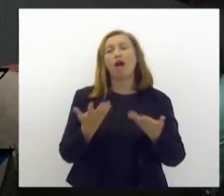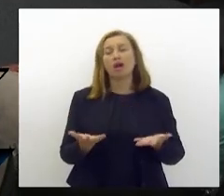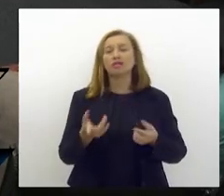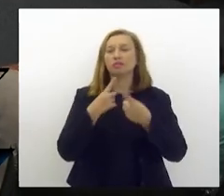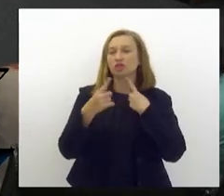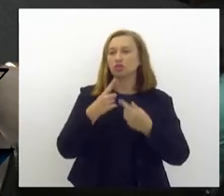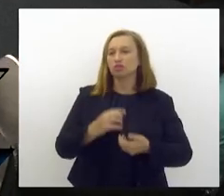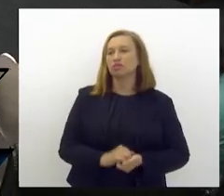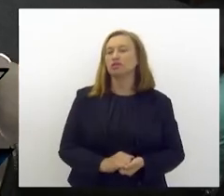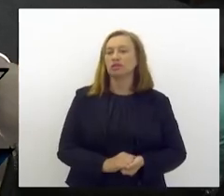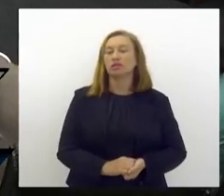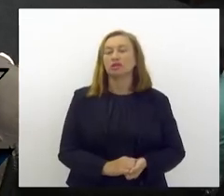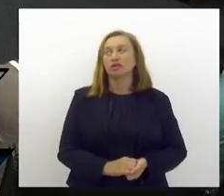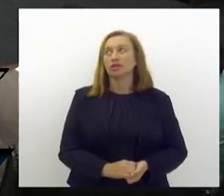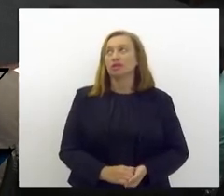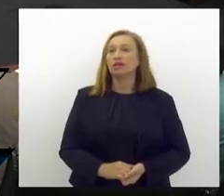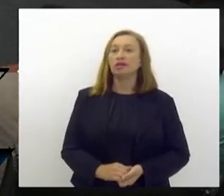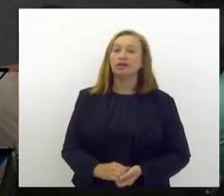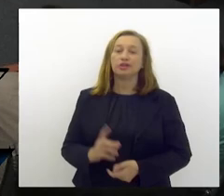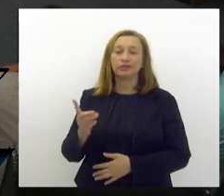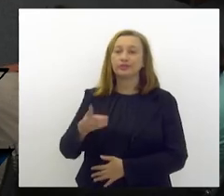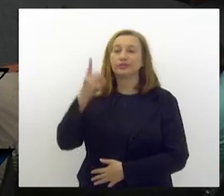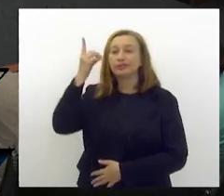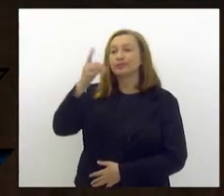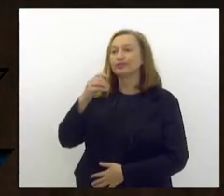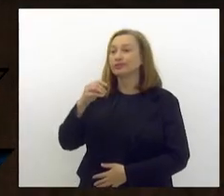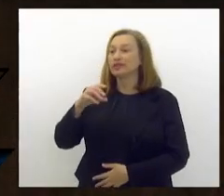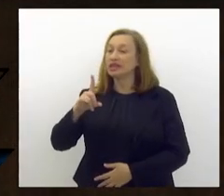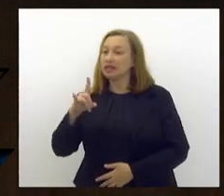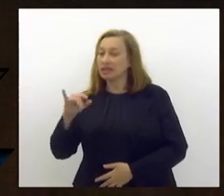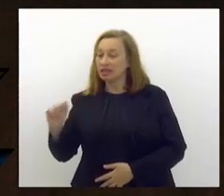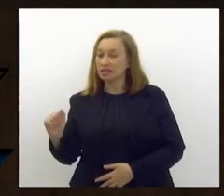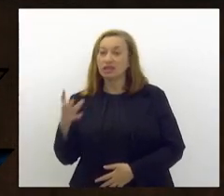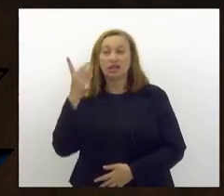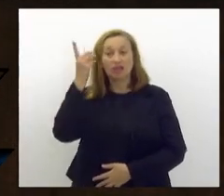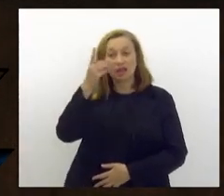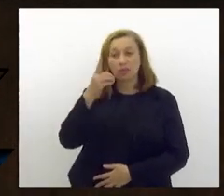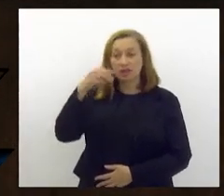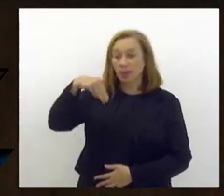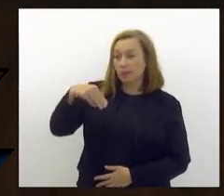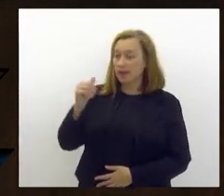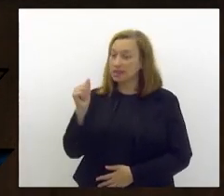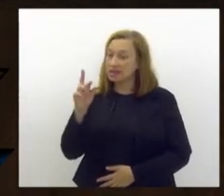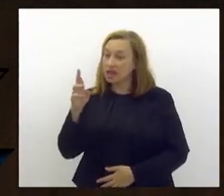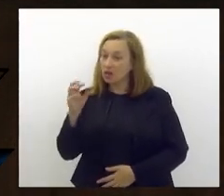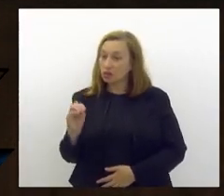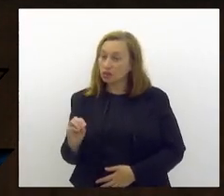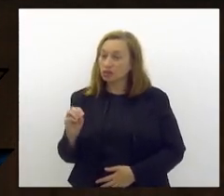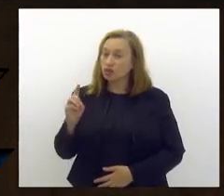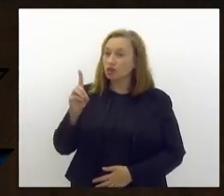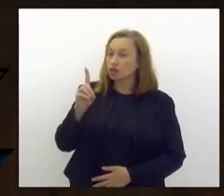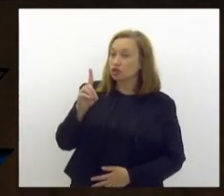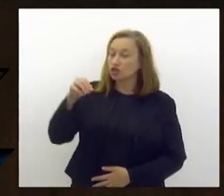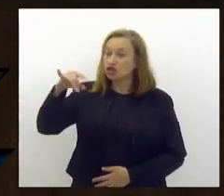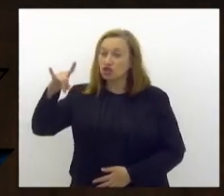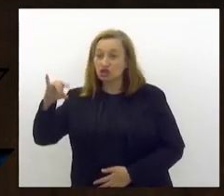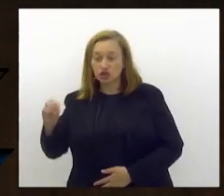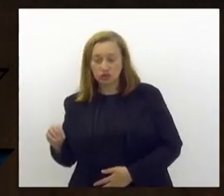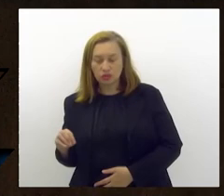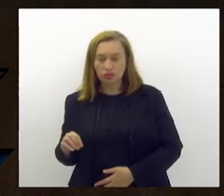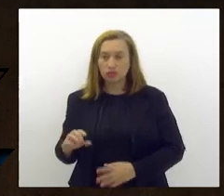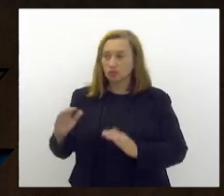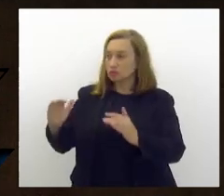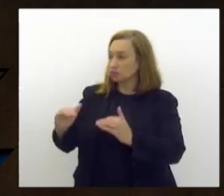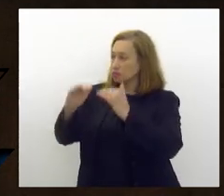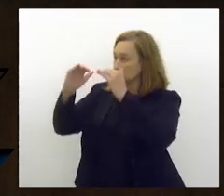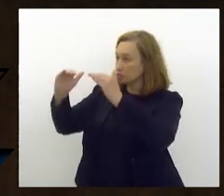discutir. Deputada Índia Armelau, deputado Marcelo Dino, vossas